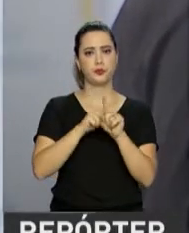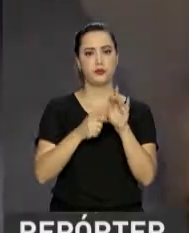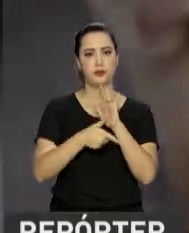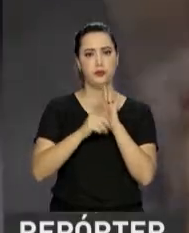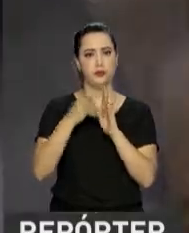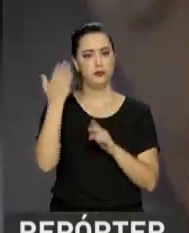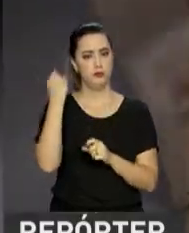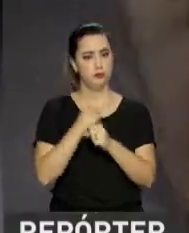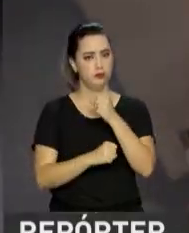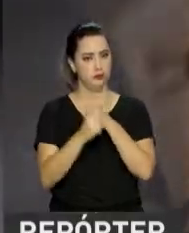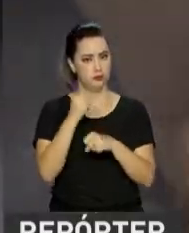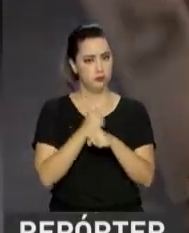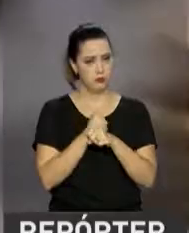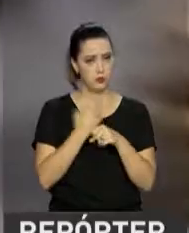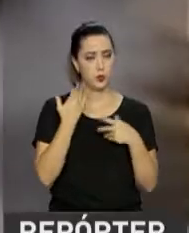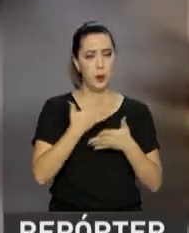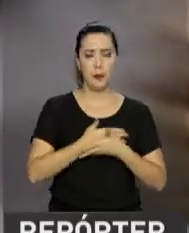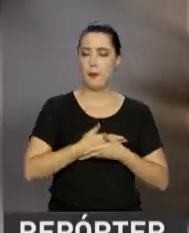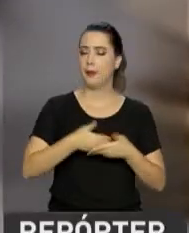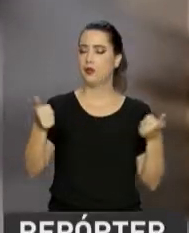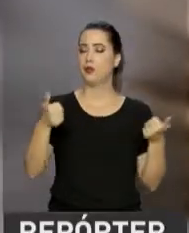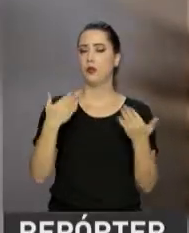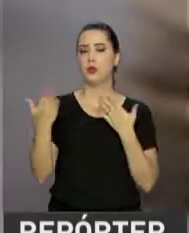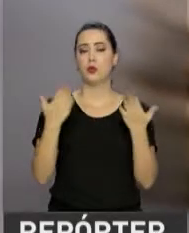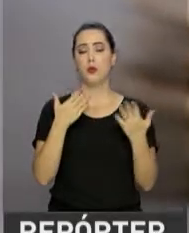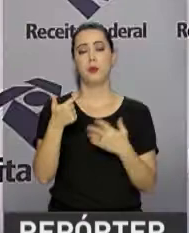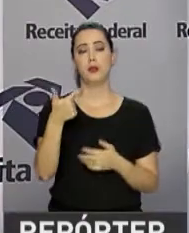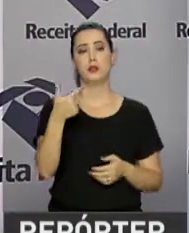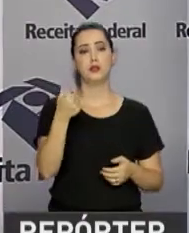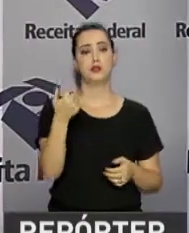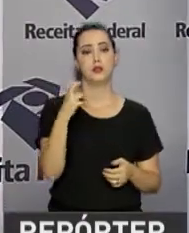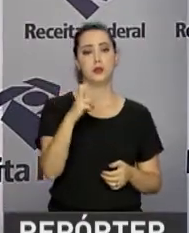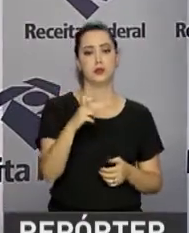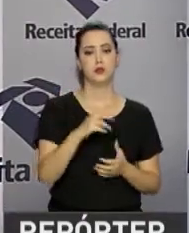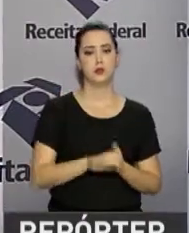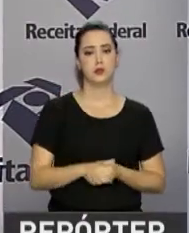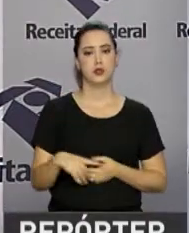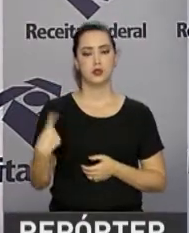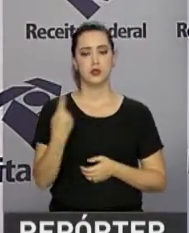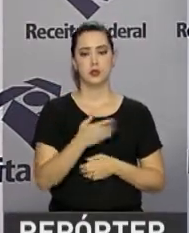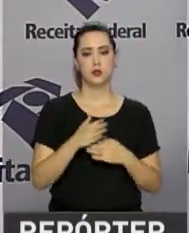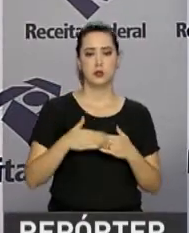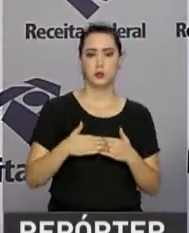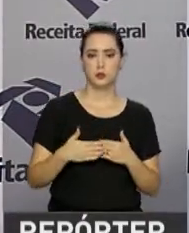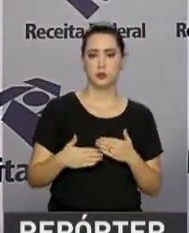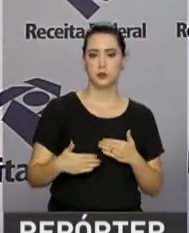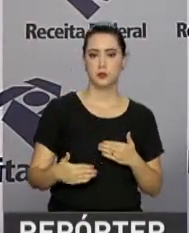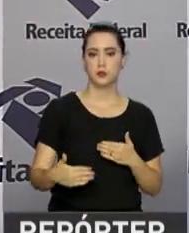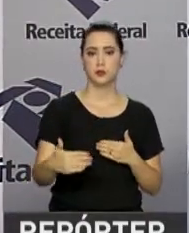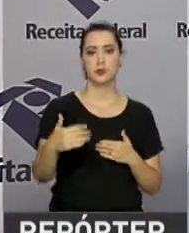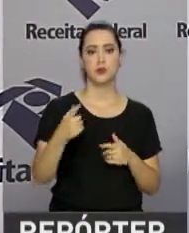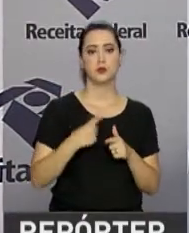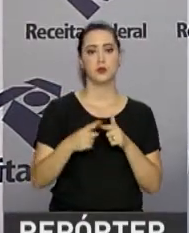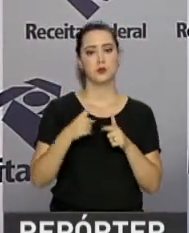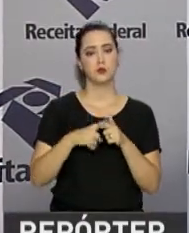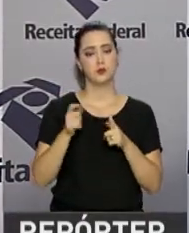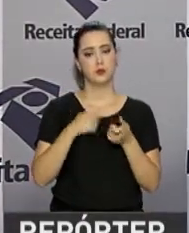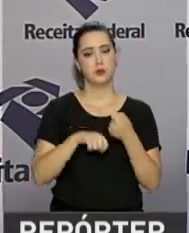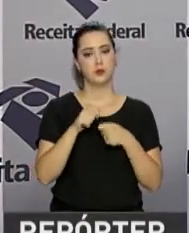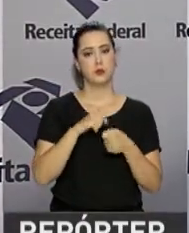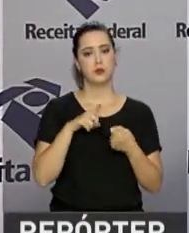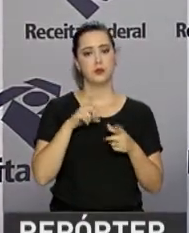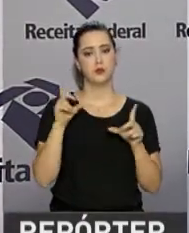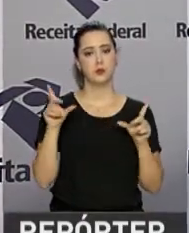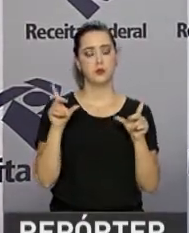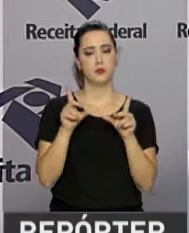é o melhor resultado desde 2000 e 15 nós tivemos um longo período recessivo nesse período recessivo nós tivemos uma